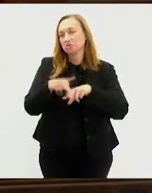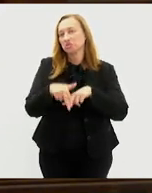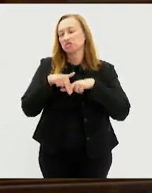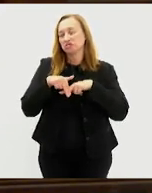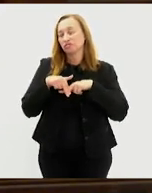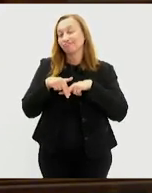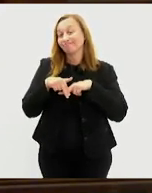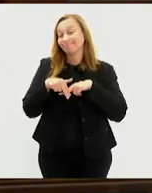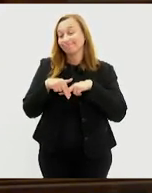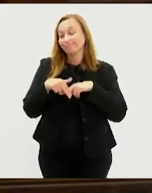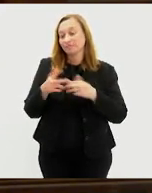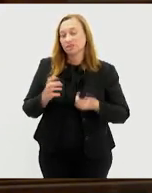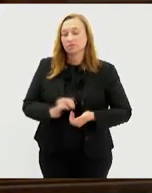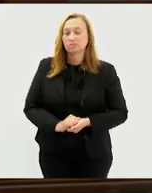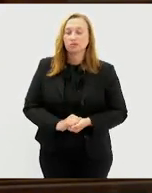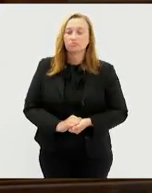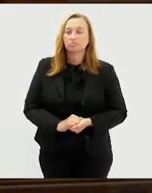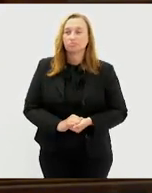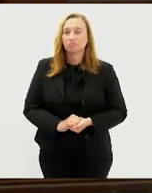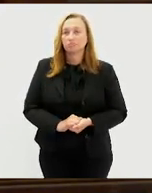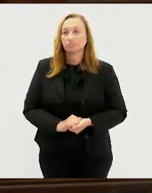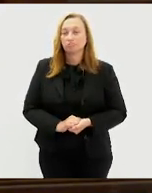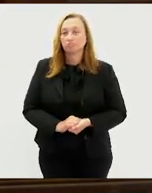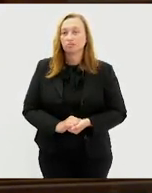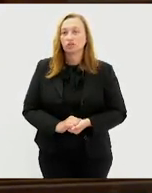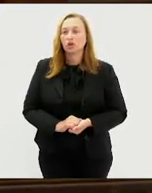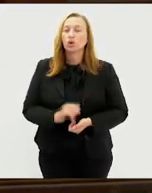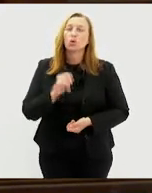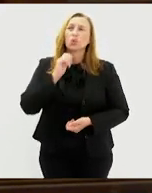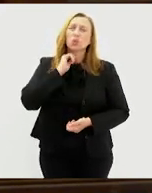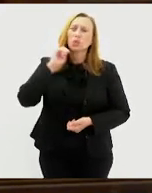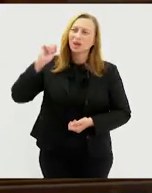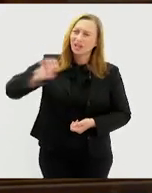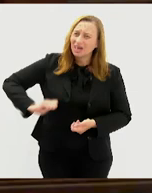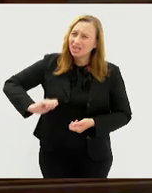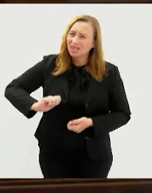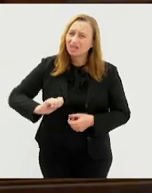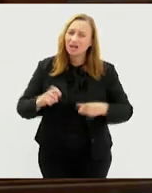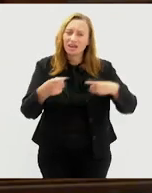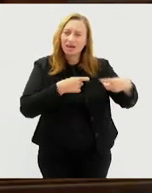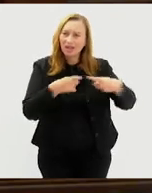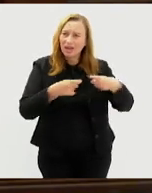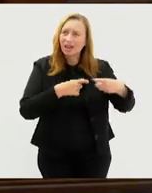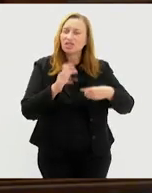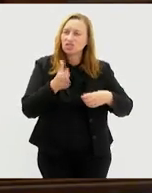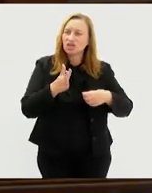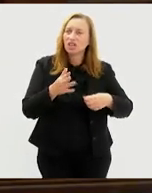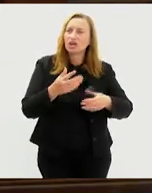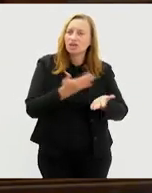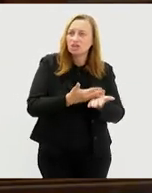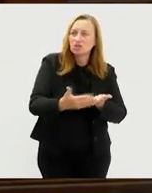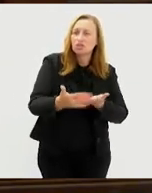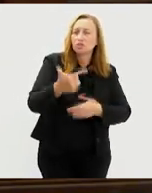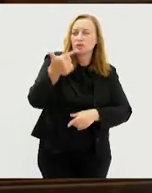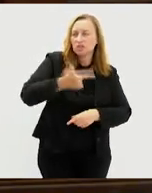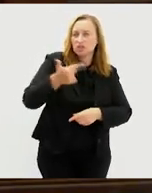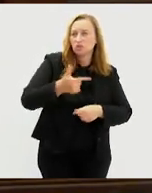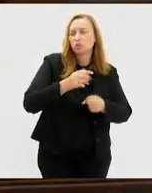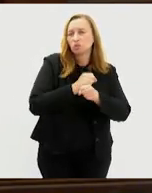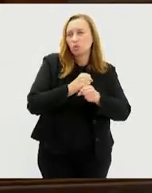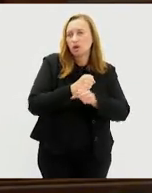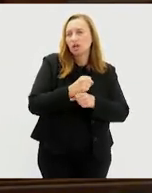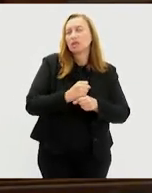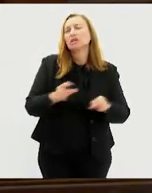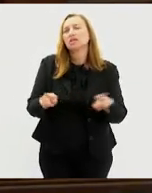que da invasão da Ucrânia que já tá já entrou no segundo ano e recentemente a